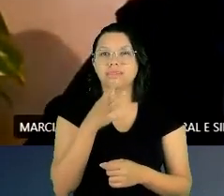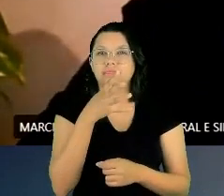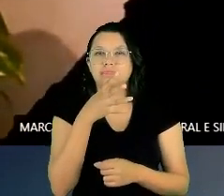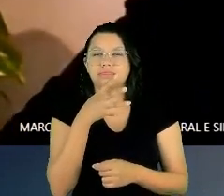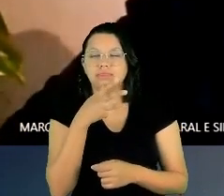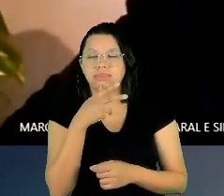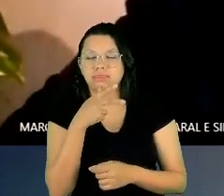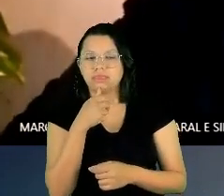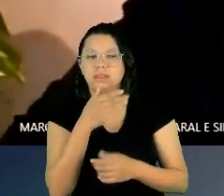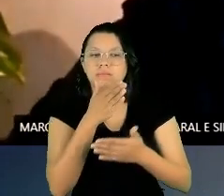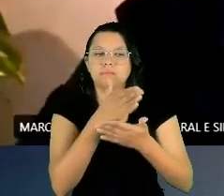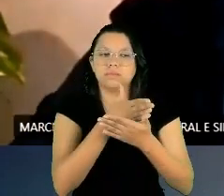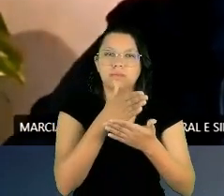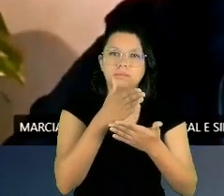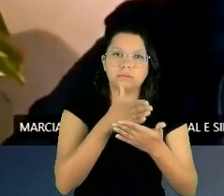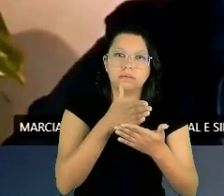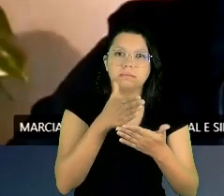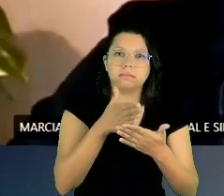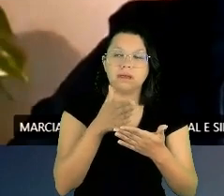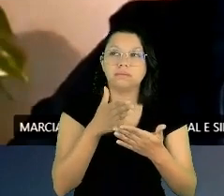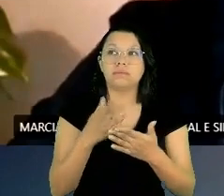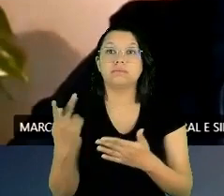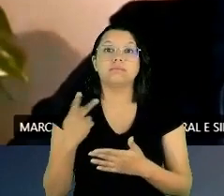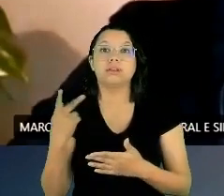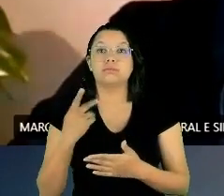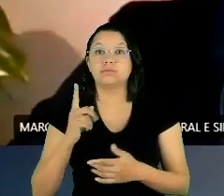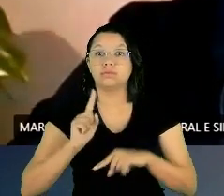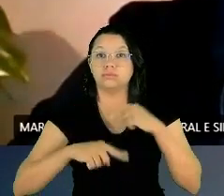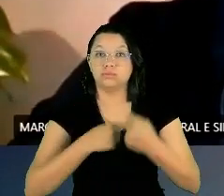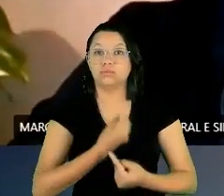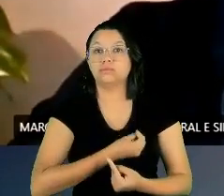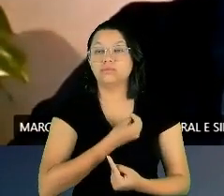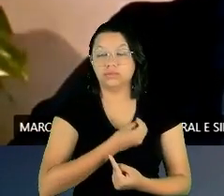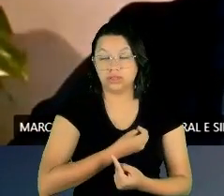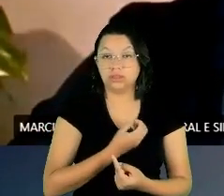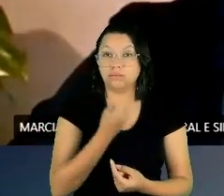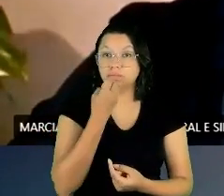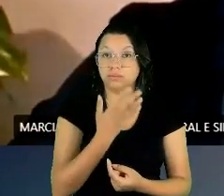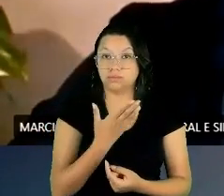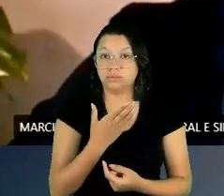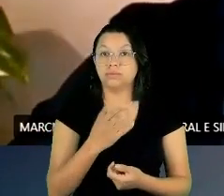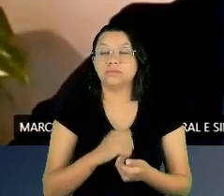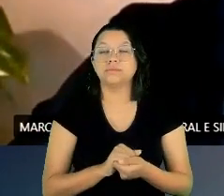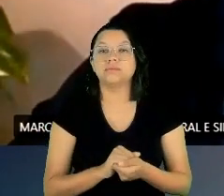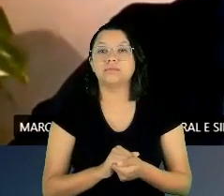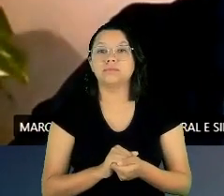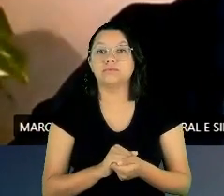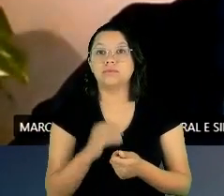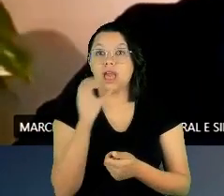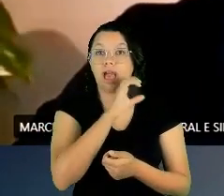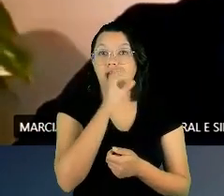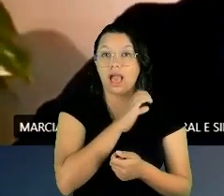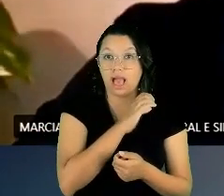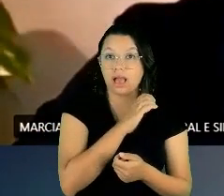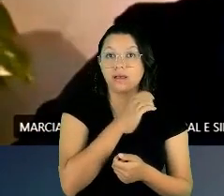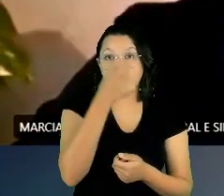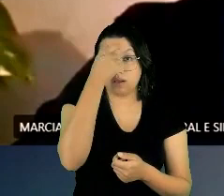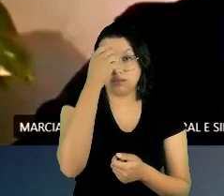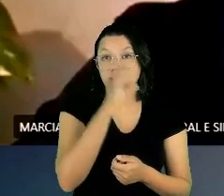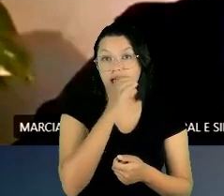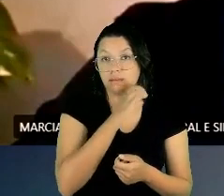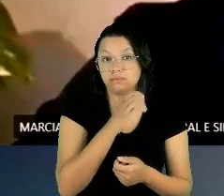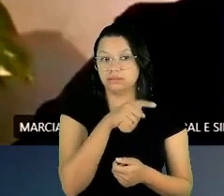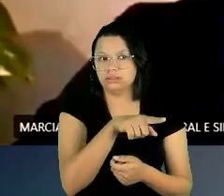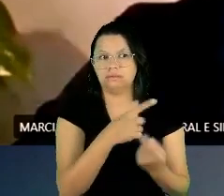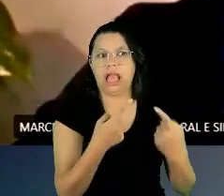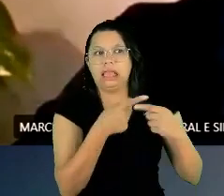processamento lento, seriado, que para a nossa sobrevivência é muito útil as heurísticas. Então, as heurísticas não